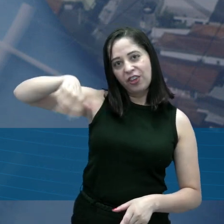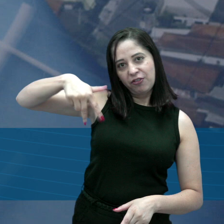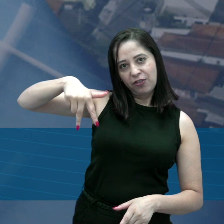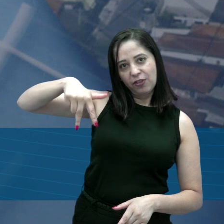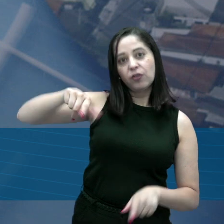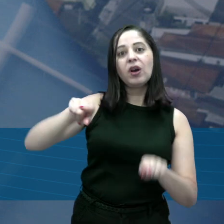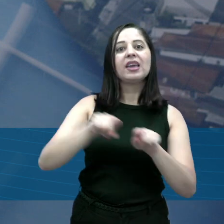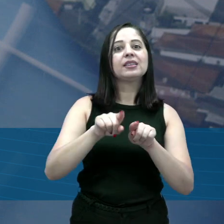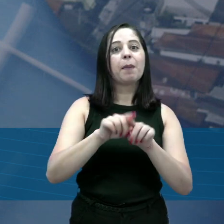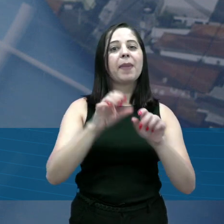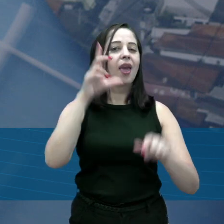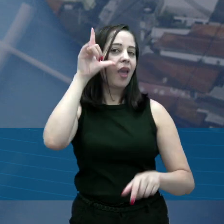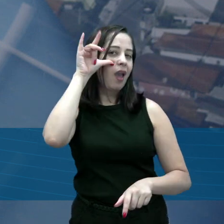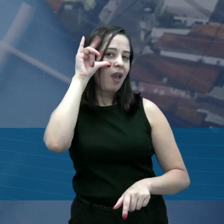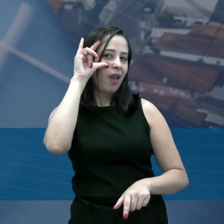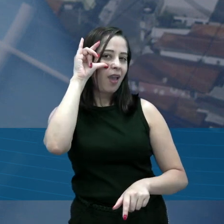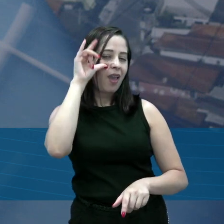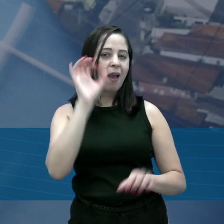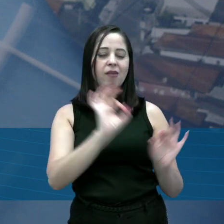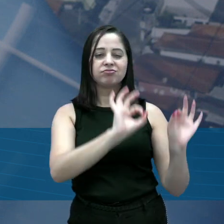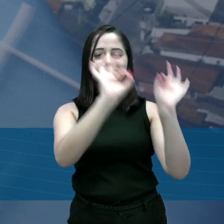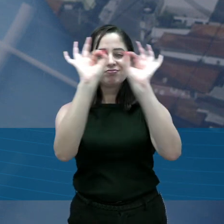também pelas redes sociais, que é o